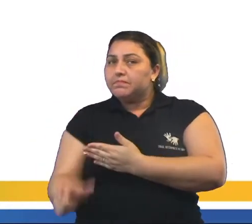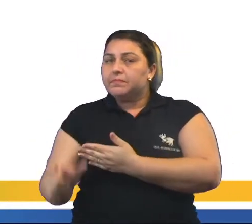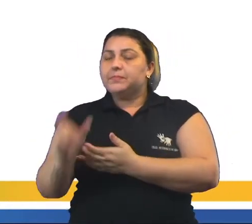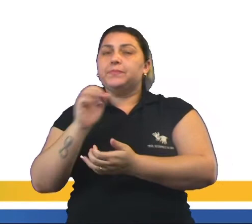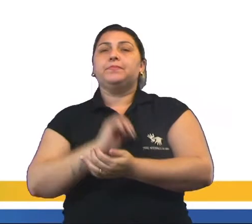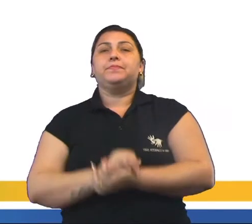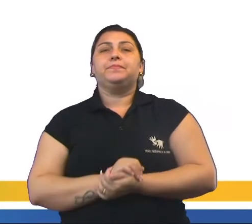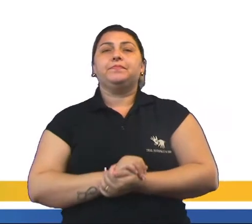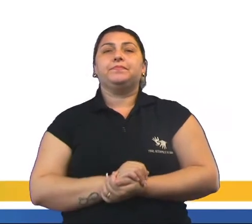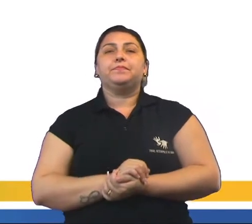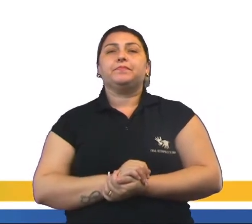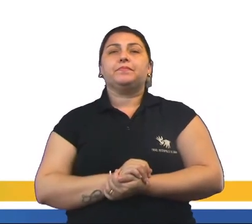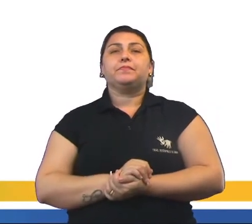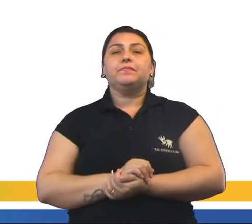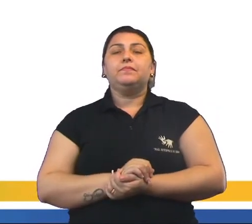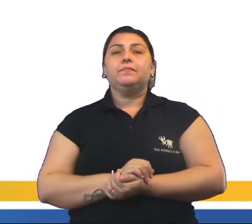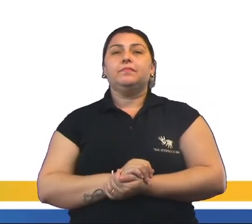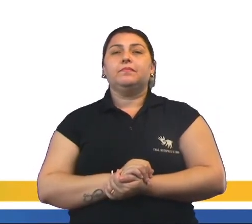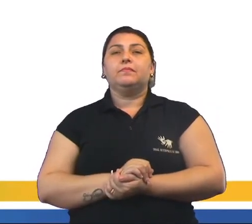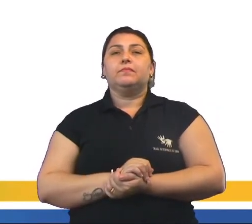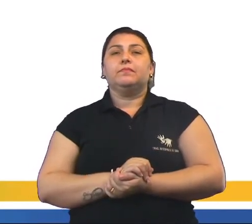E